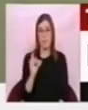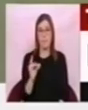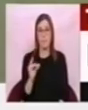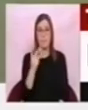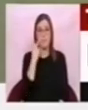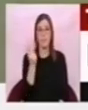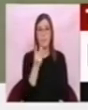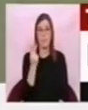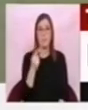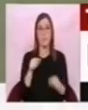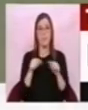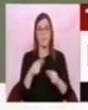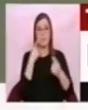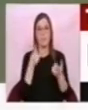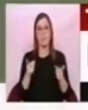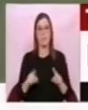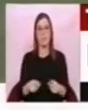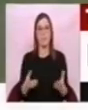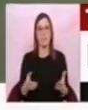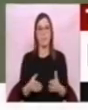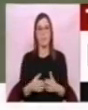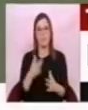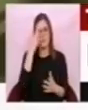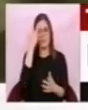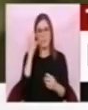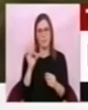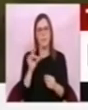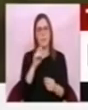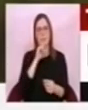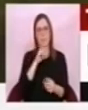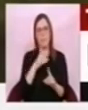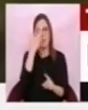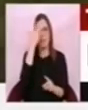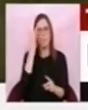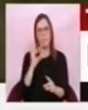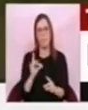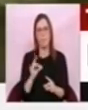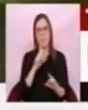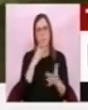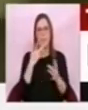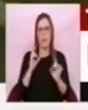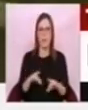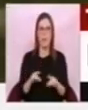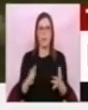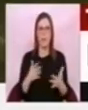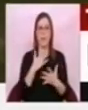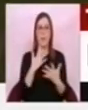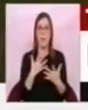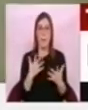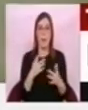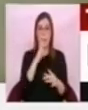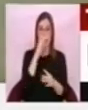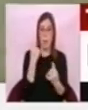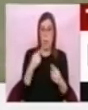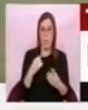ficam para a vida. E aqui, mais uma vez, marcas que podem ser evitadas em grande medida